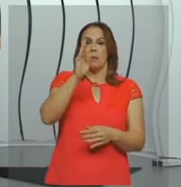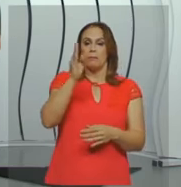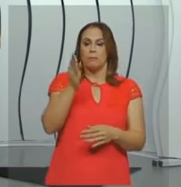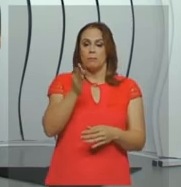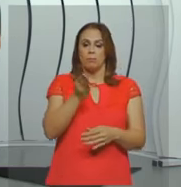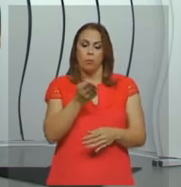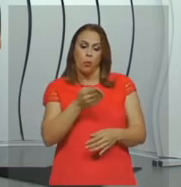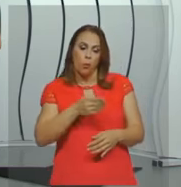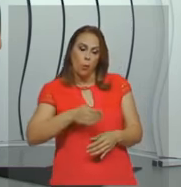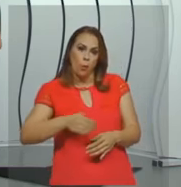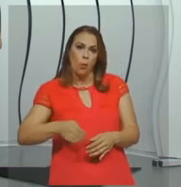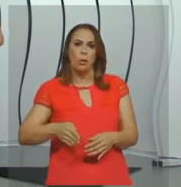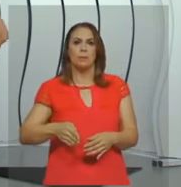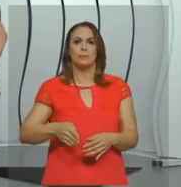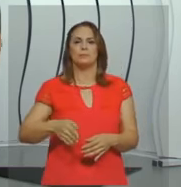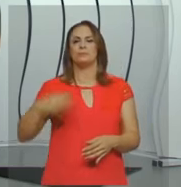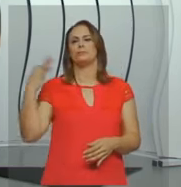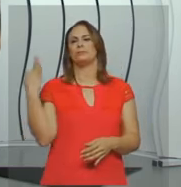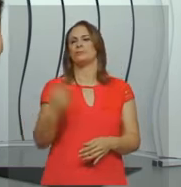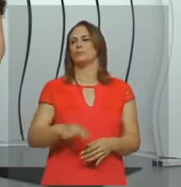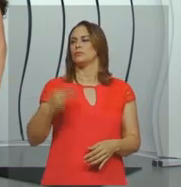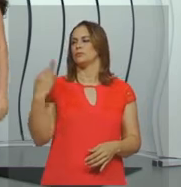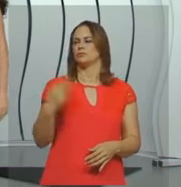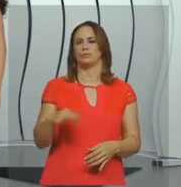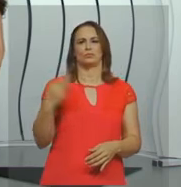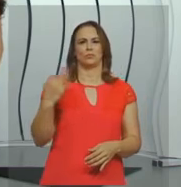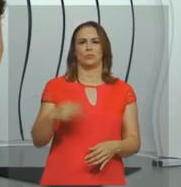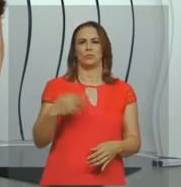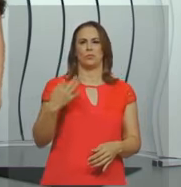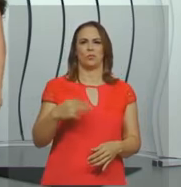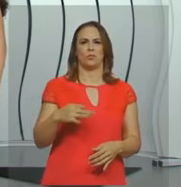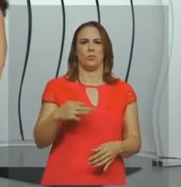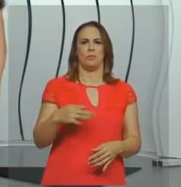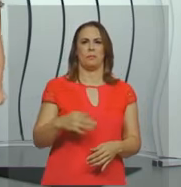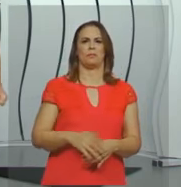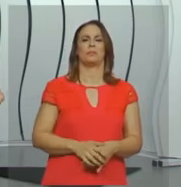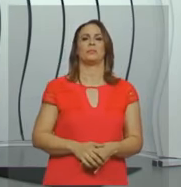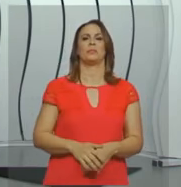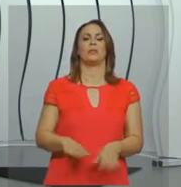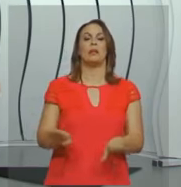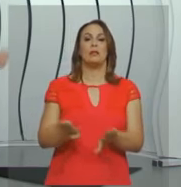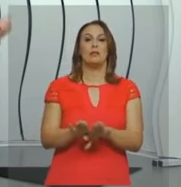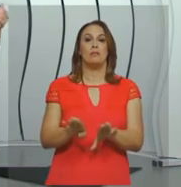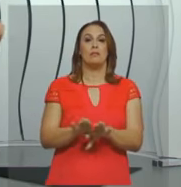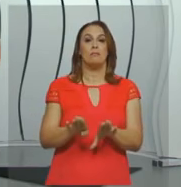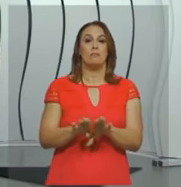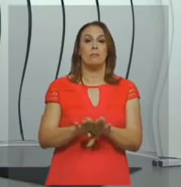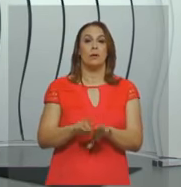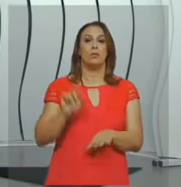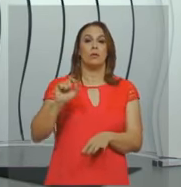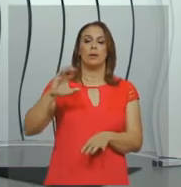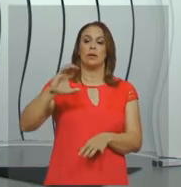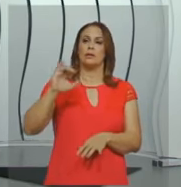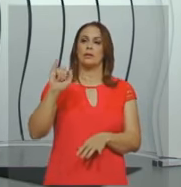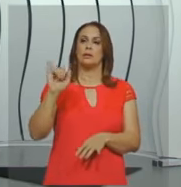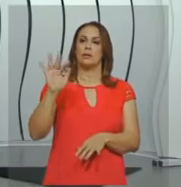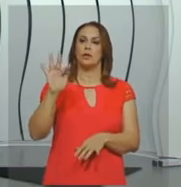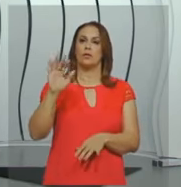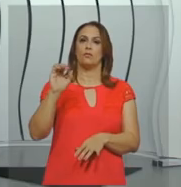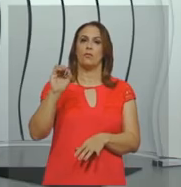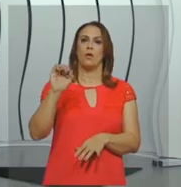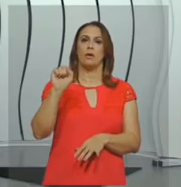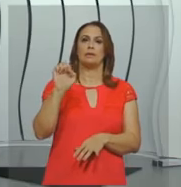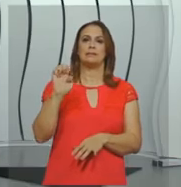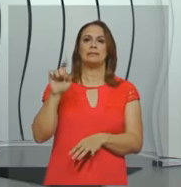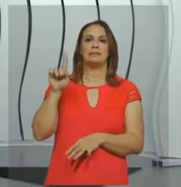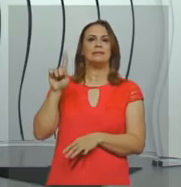dor nas costas, né? Nós temos aqui a famosa corcunda ou cifose, que a pessoa inclina